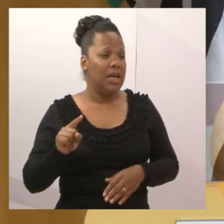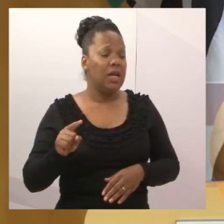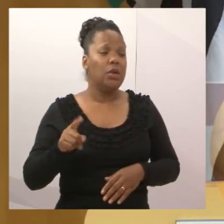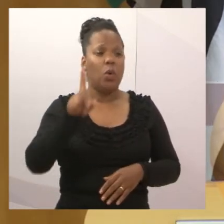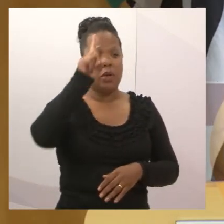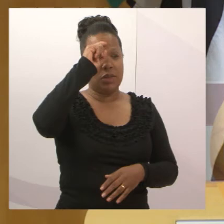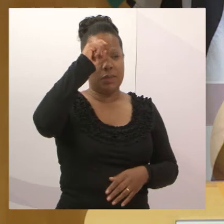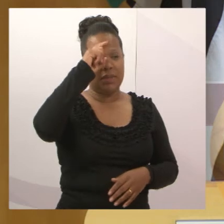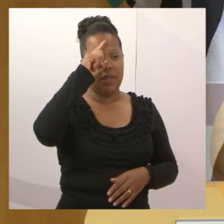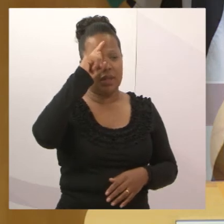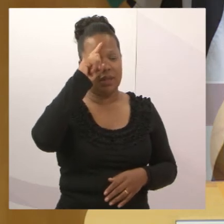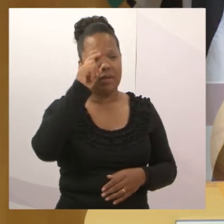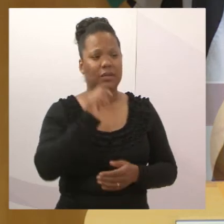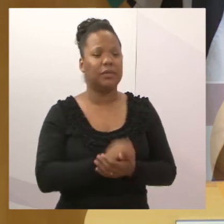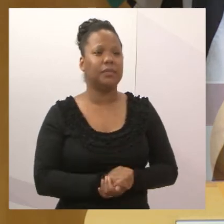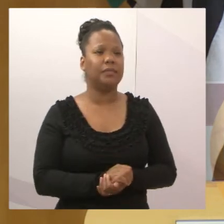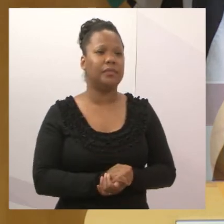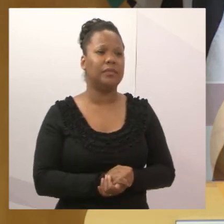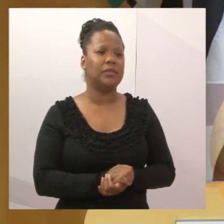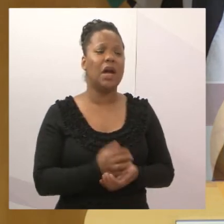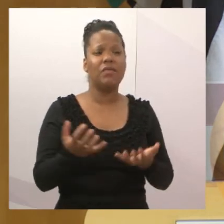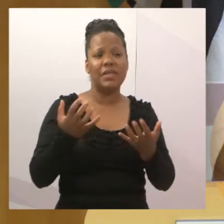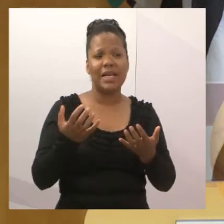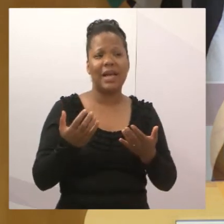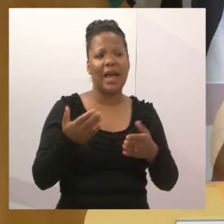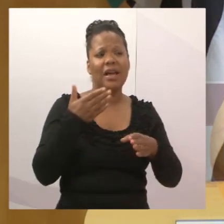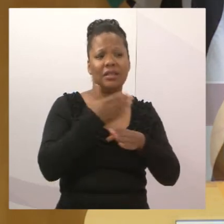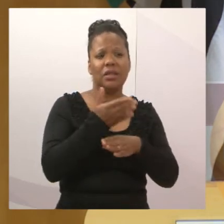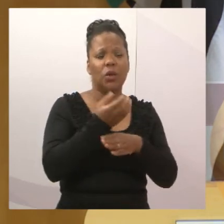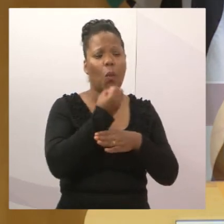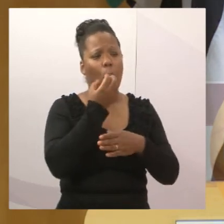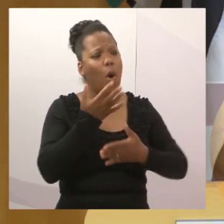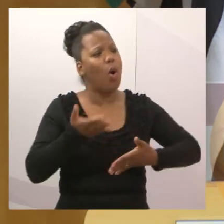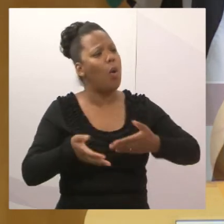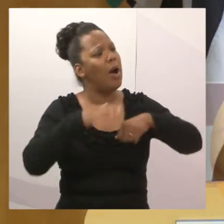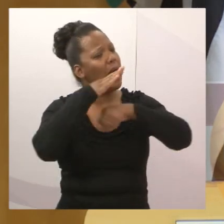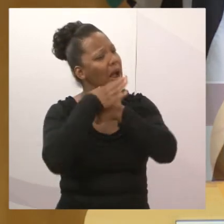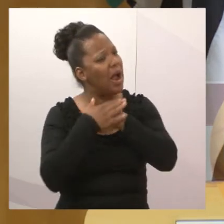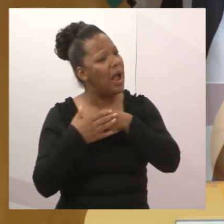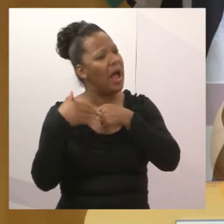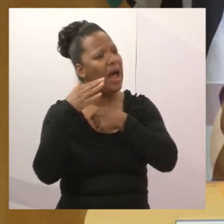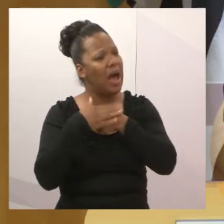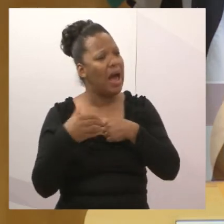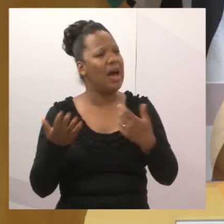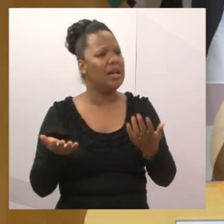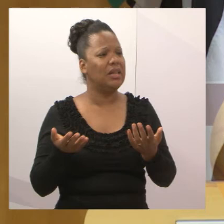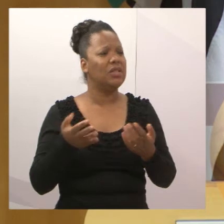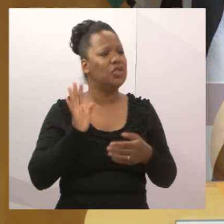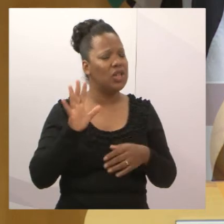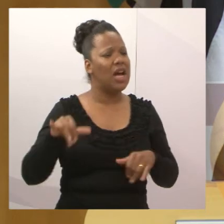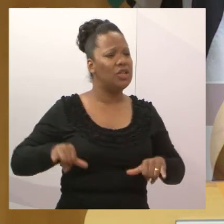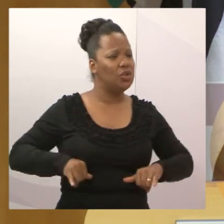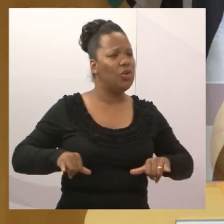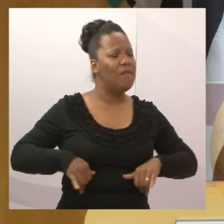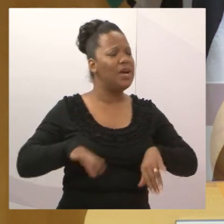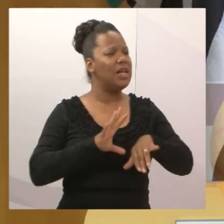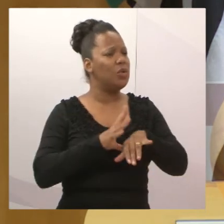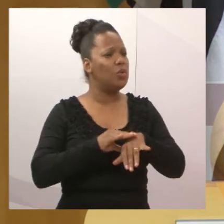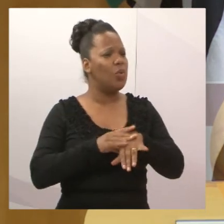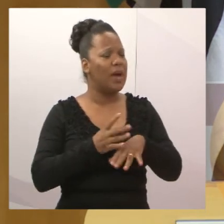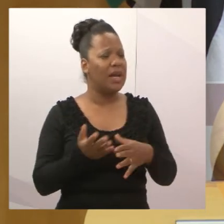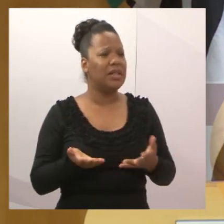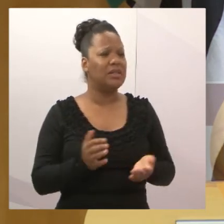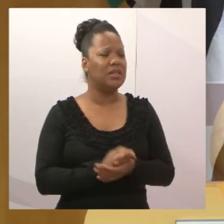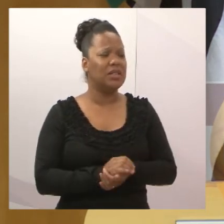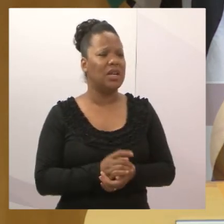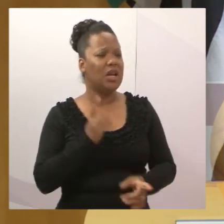hospital, a ter um pronto atendimento, você quer ser bem atendido, porque você já vai com a dificuldade danada de chegar lá,